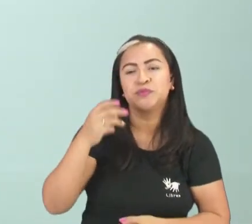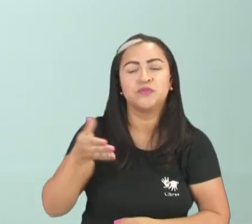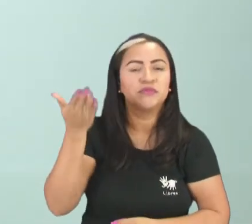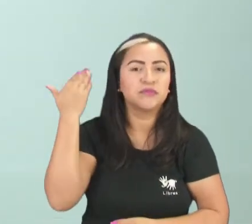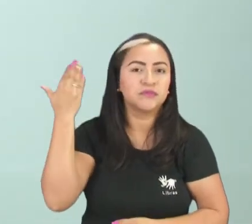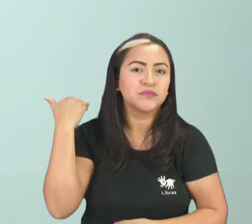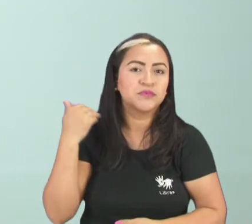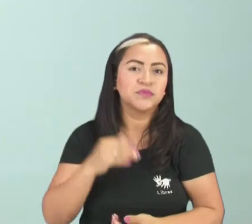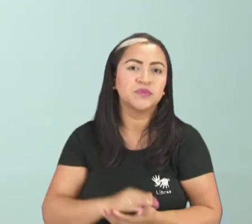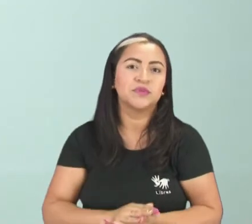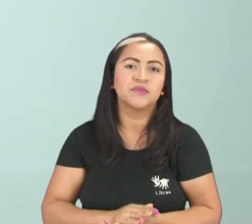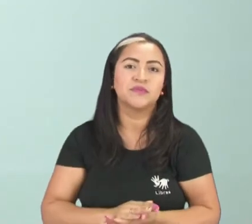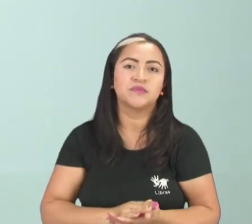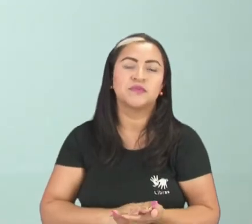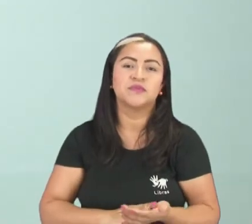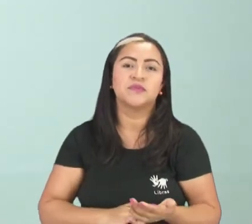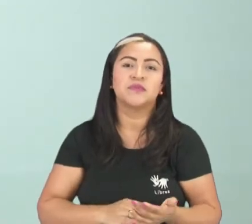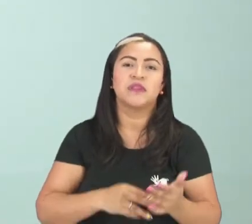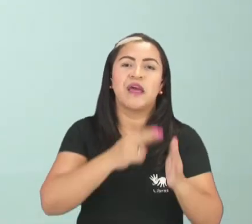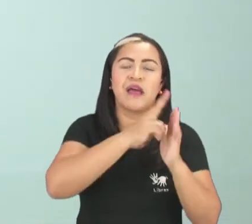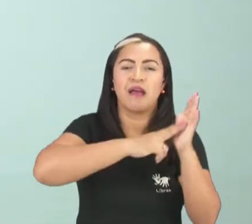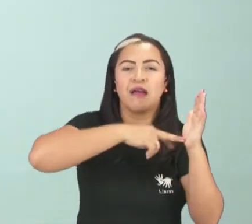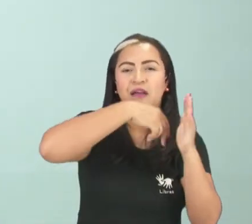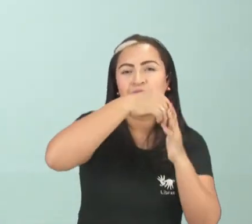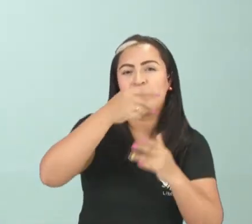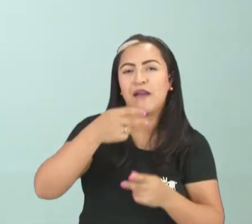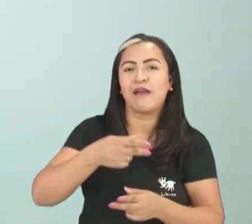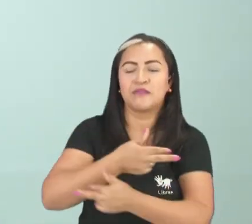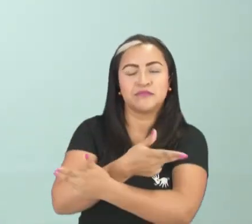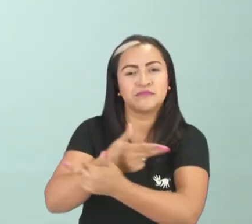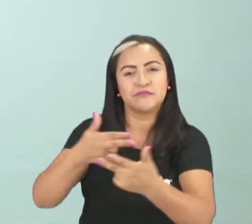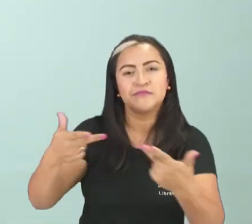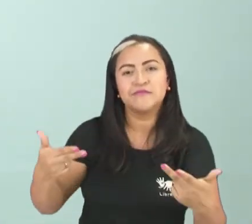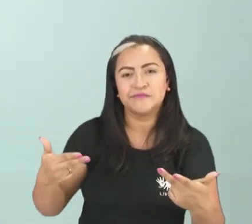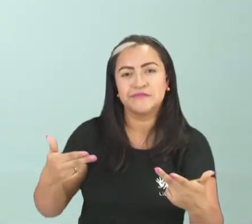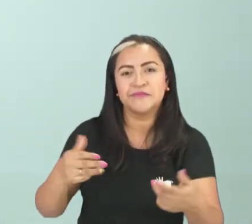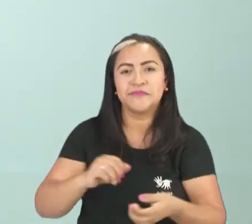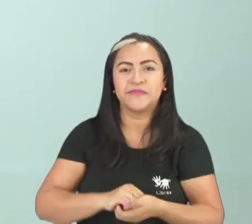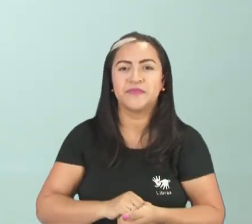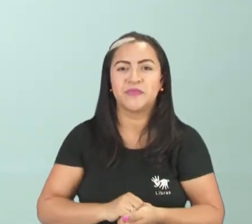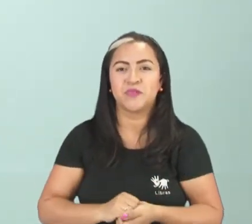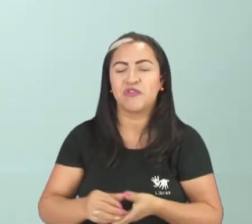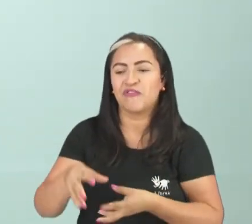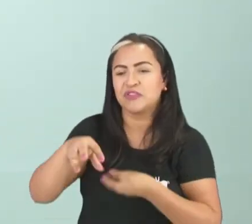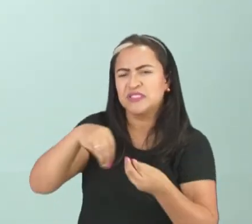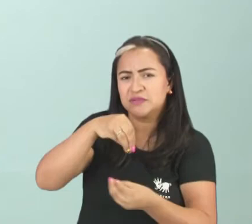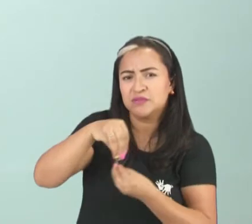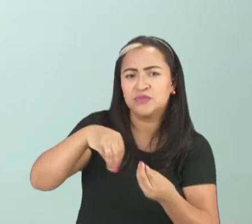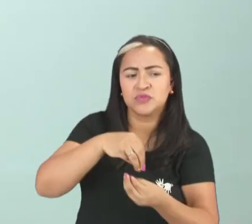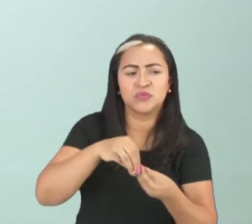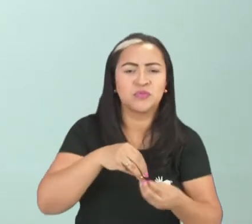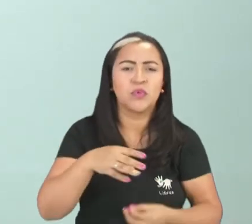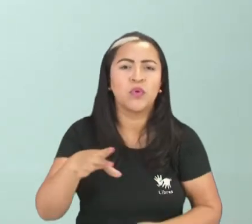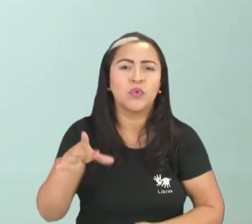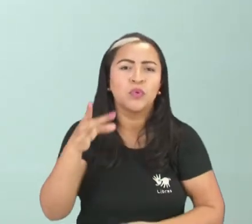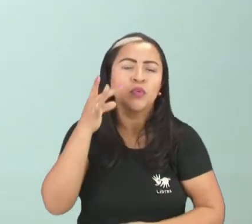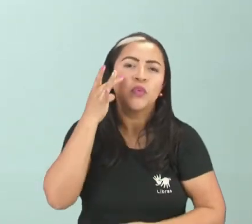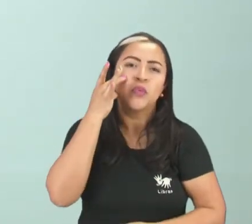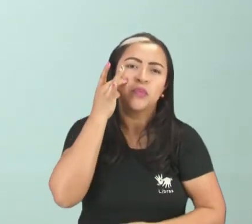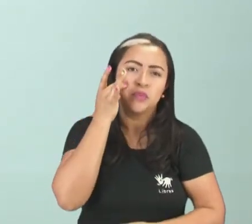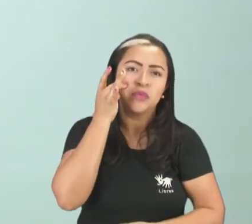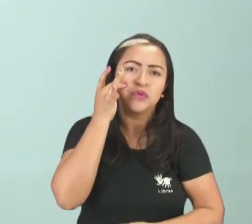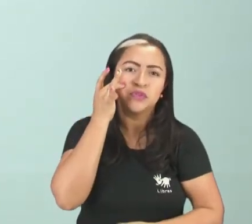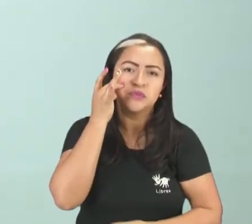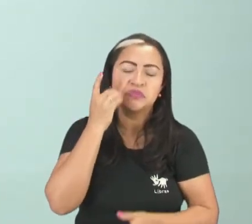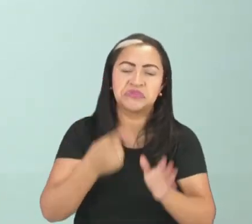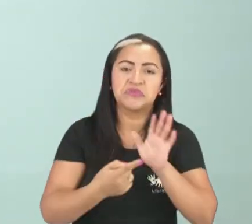a arte dentro daquele período, tá certo? Então, vê que se mistura um pouco com o humanismo, né, que também vai trazer ali a figura